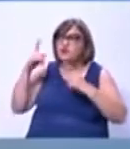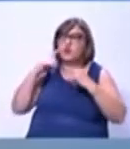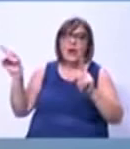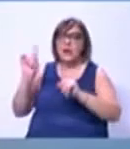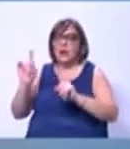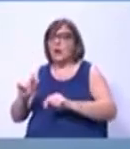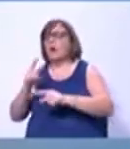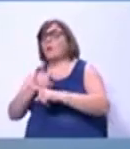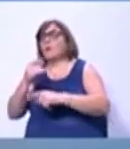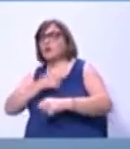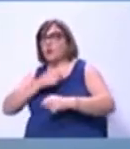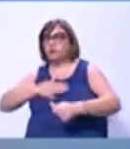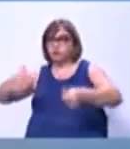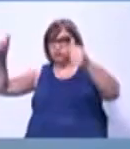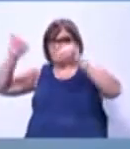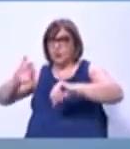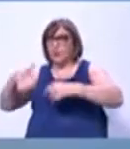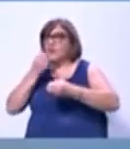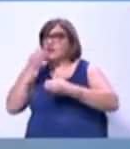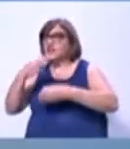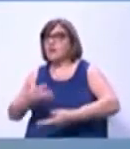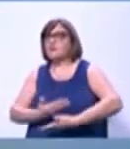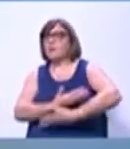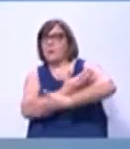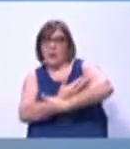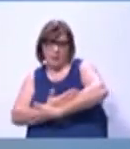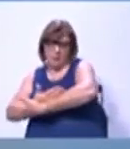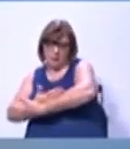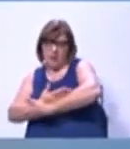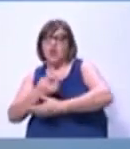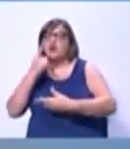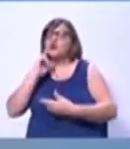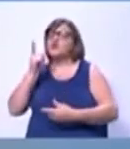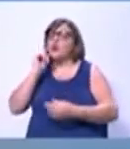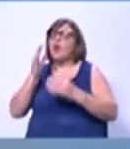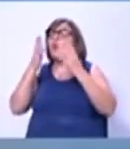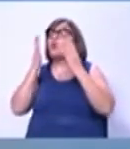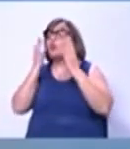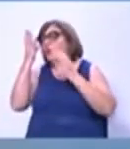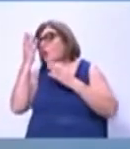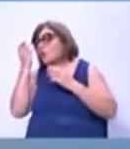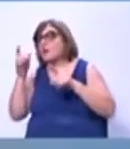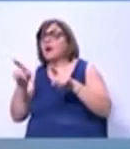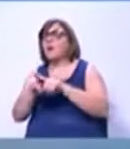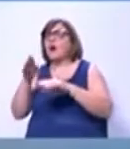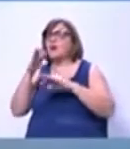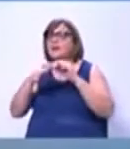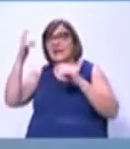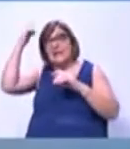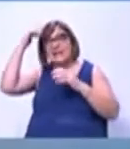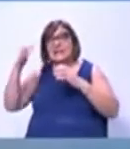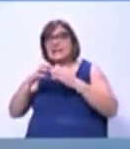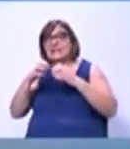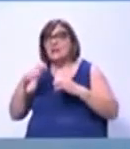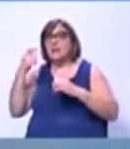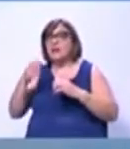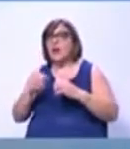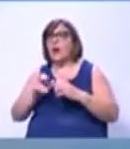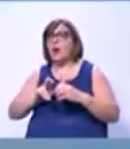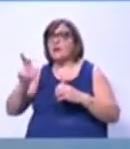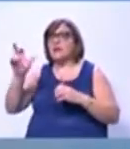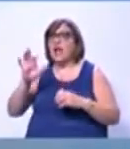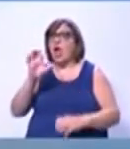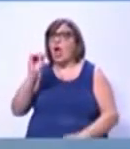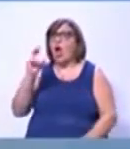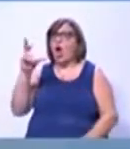Porquê? Porque quando nós deixamos um bebê a chorar para dormir, basicamente o que acontece é que no cérebro dele nós vamos aumentar as hormonas